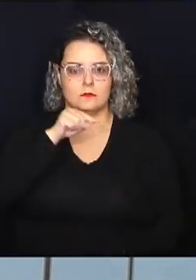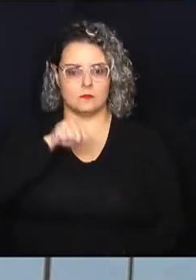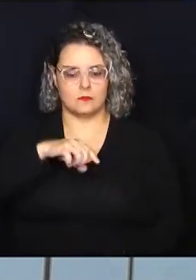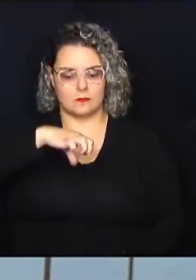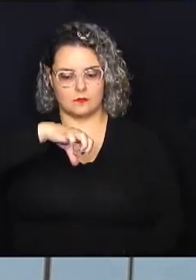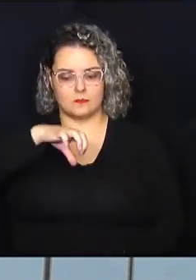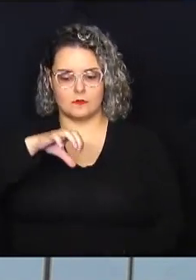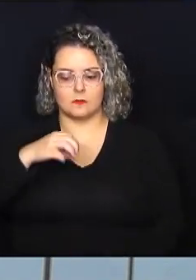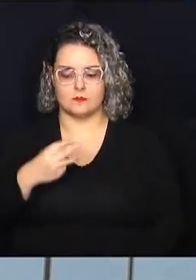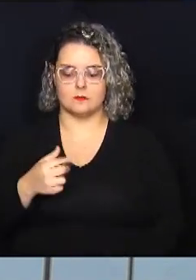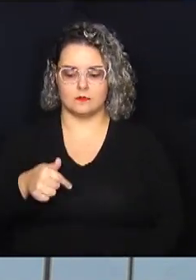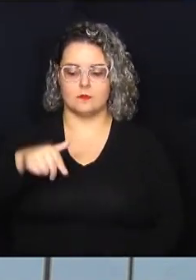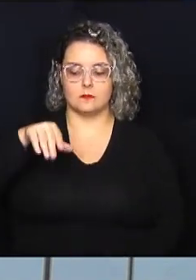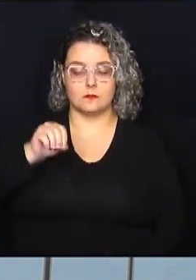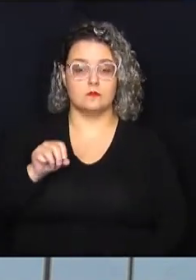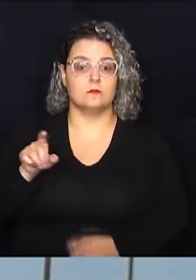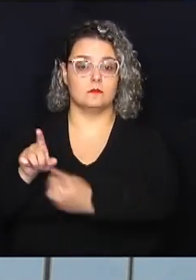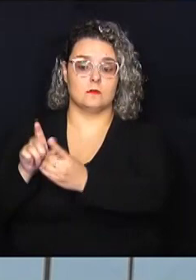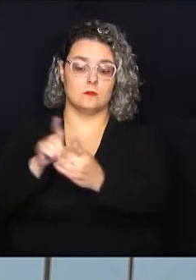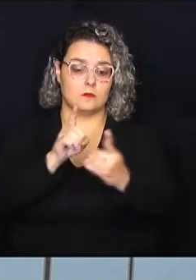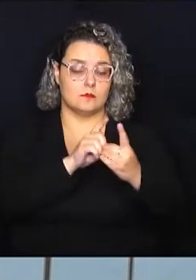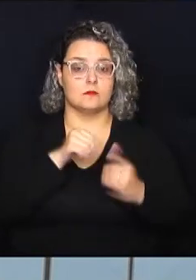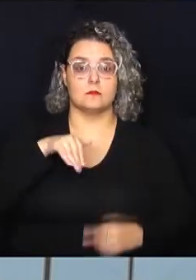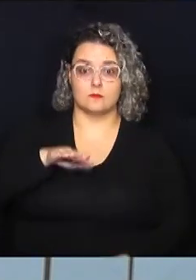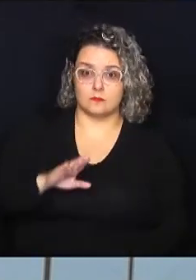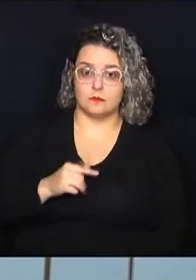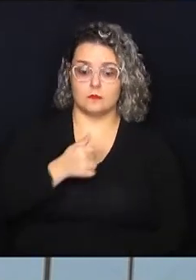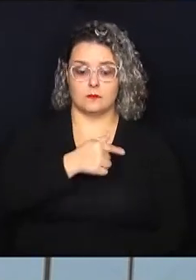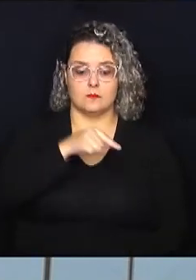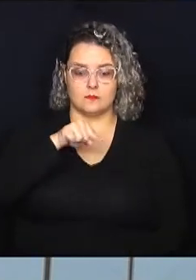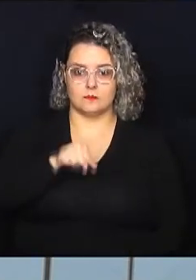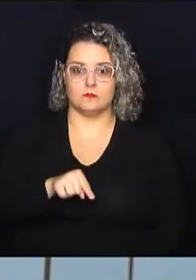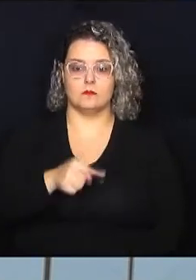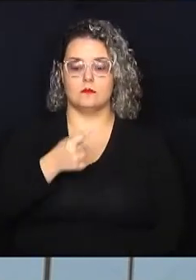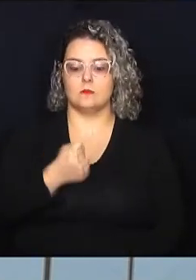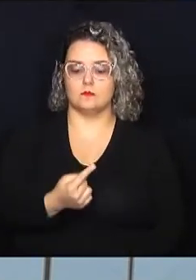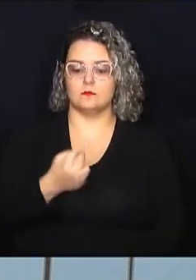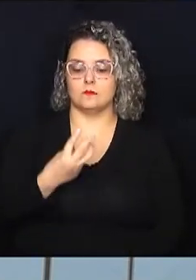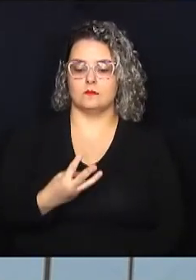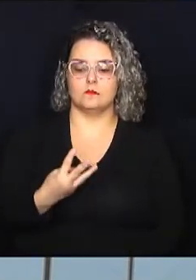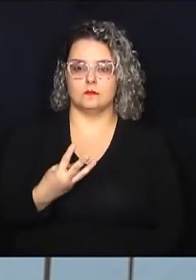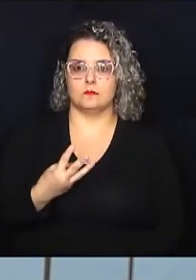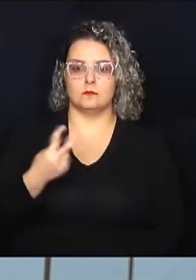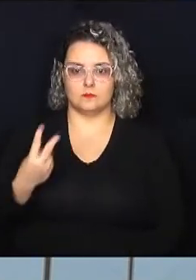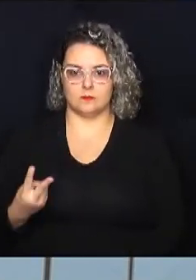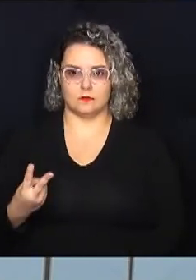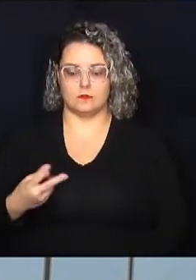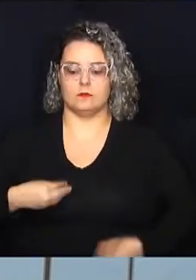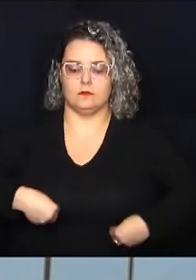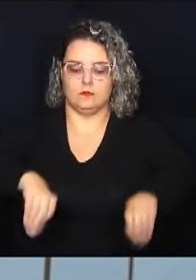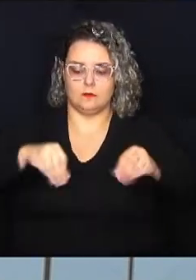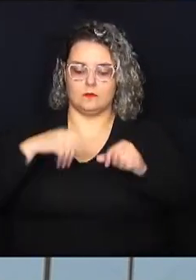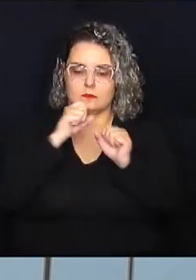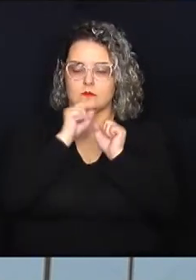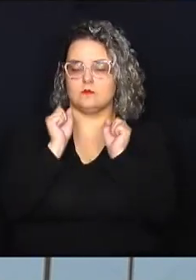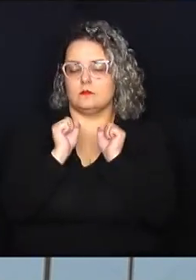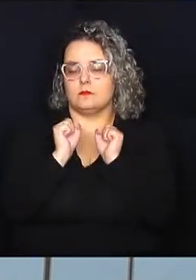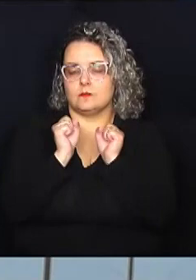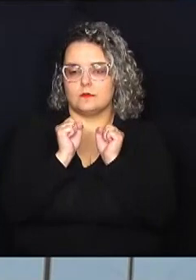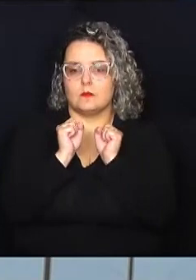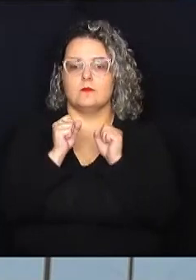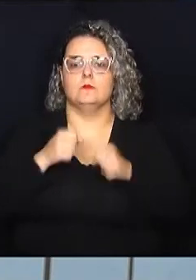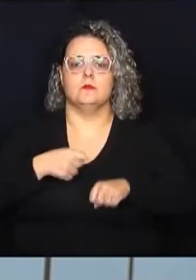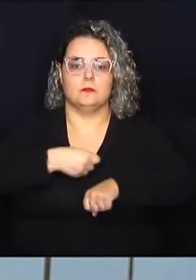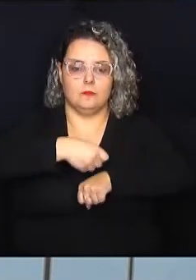4.970 abordagens e mais de 7 mil 132 cobertores distribuídos de